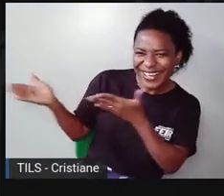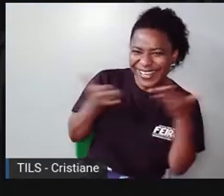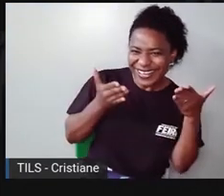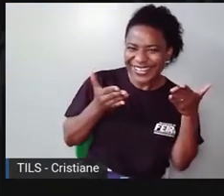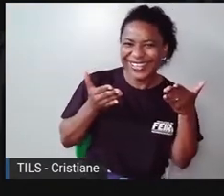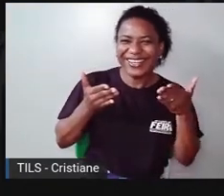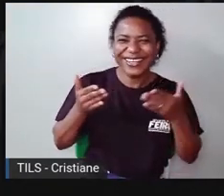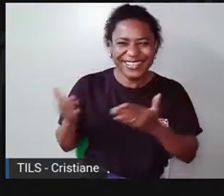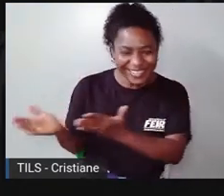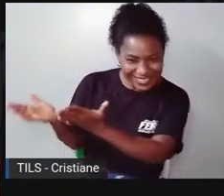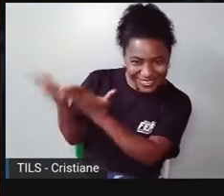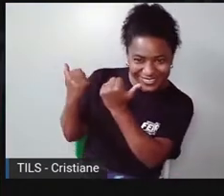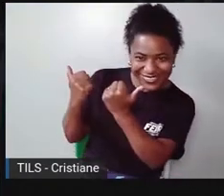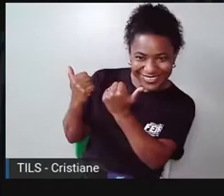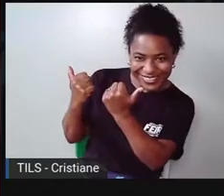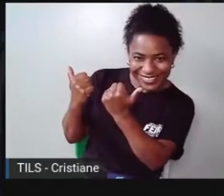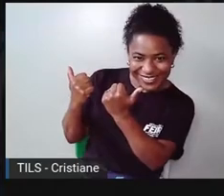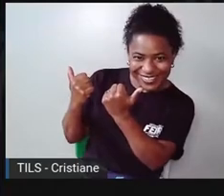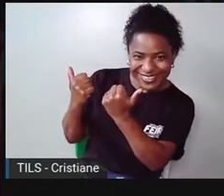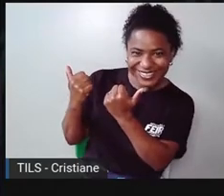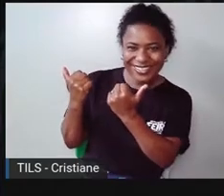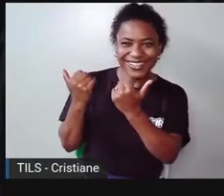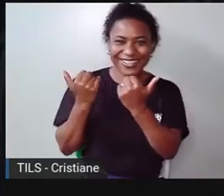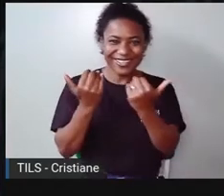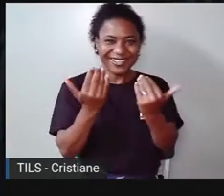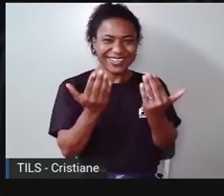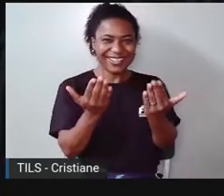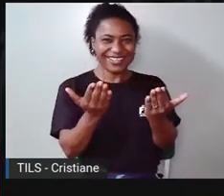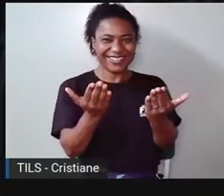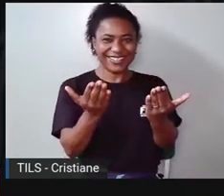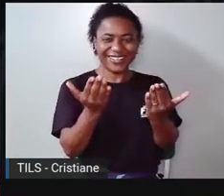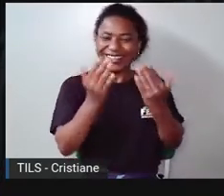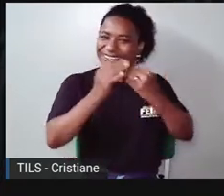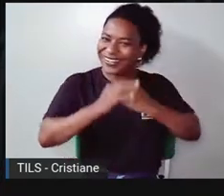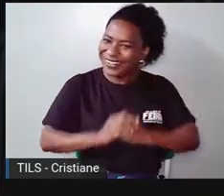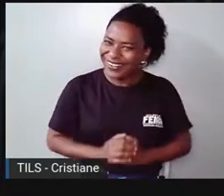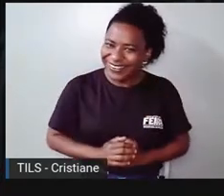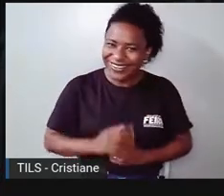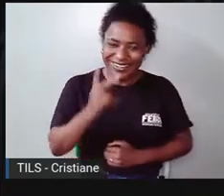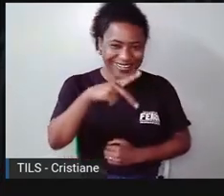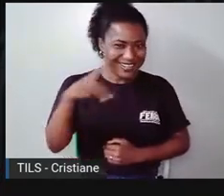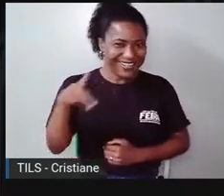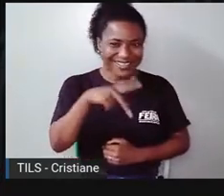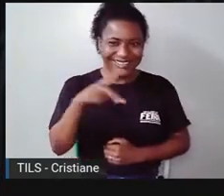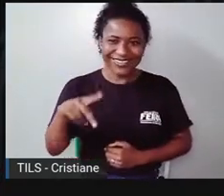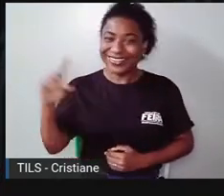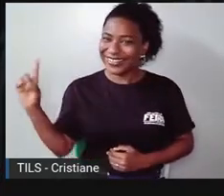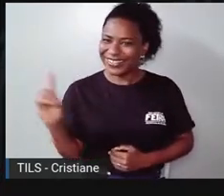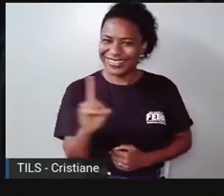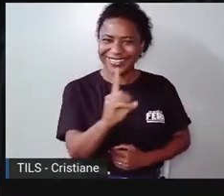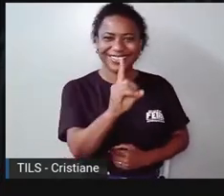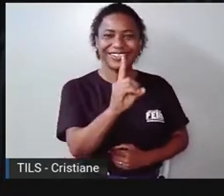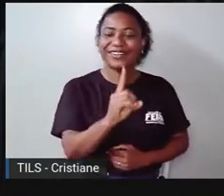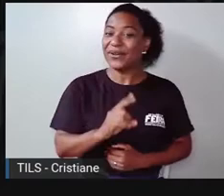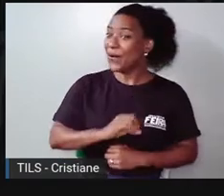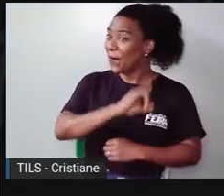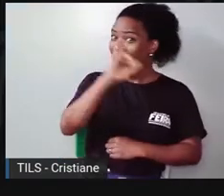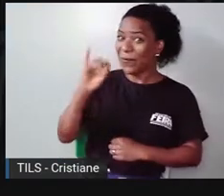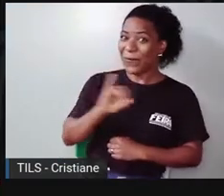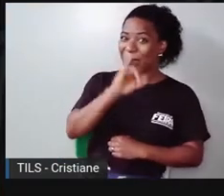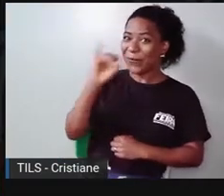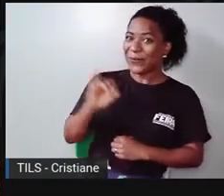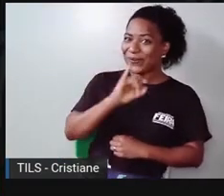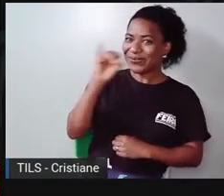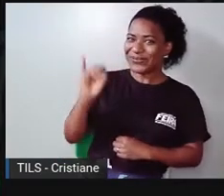Proci! Vem aqui! Olha lá, gente, a Proci chegou! Oi, Olá,